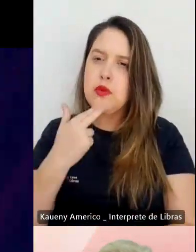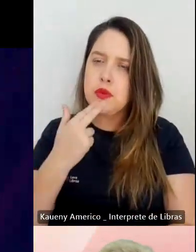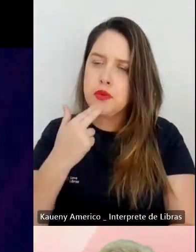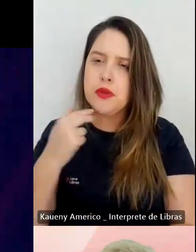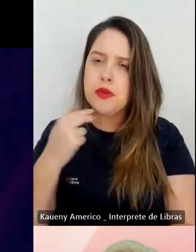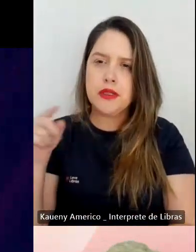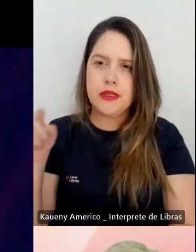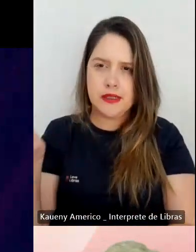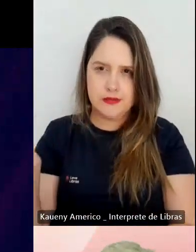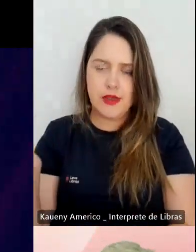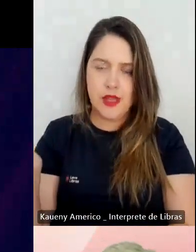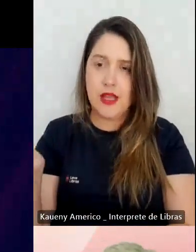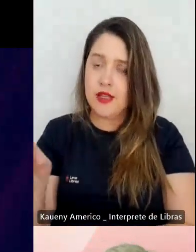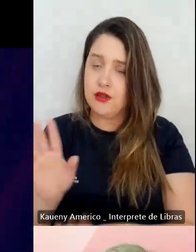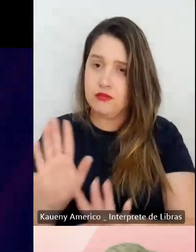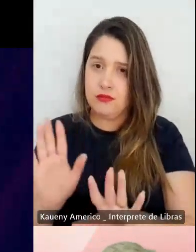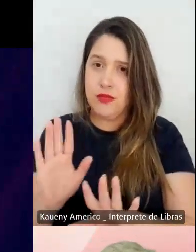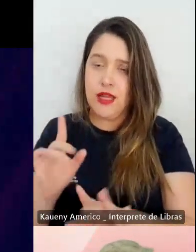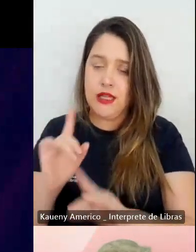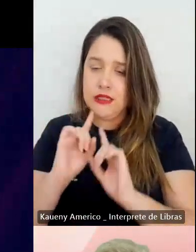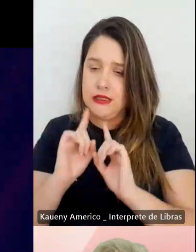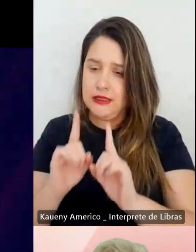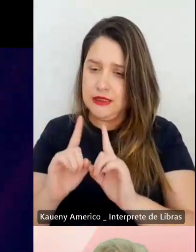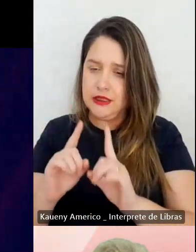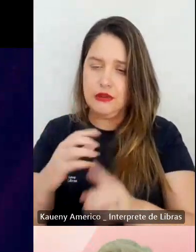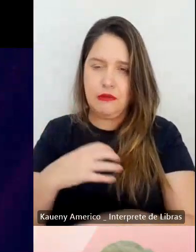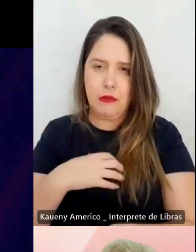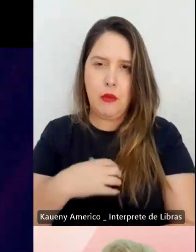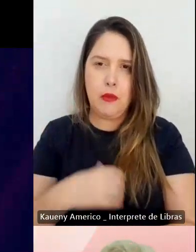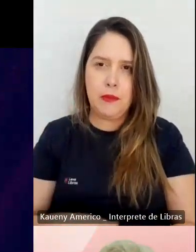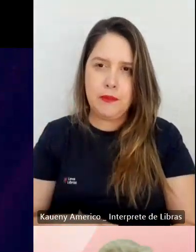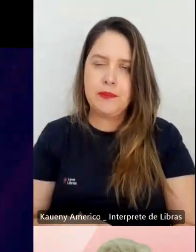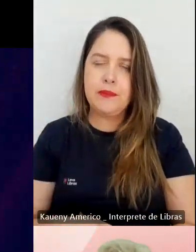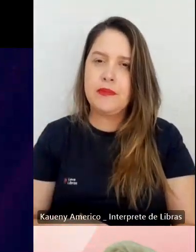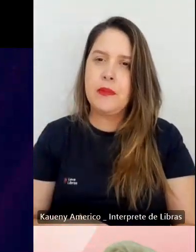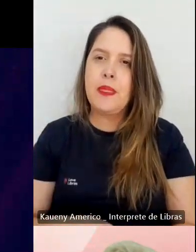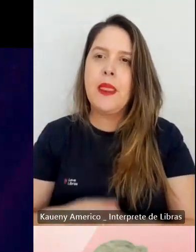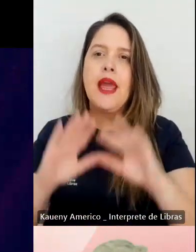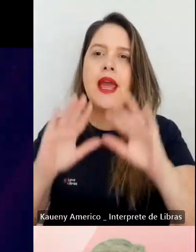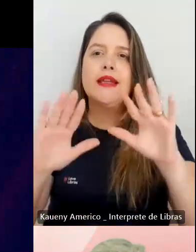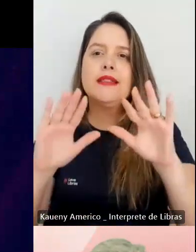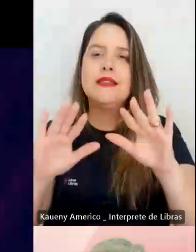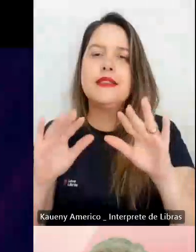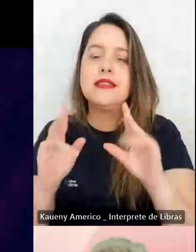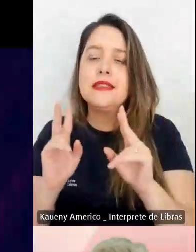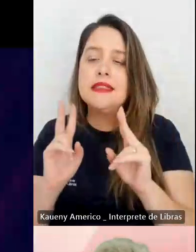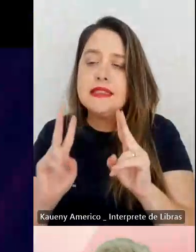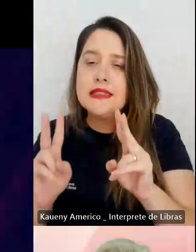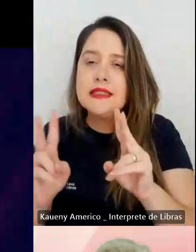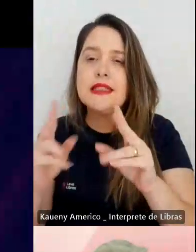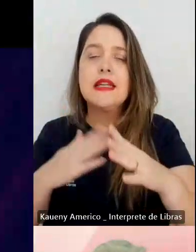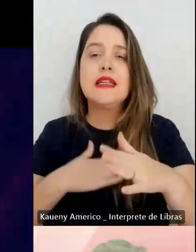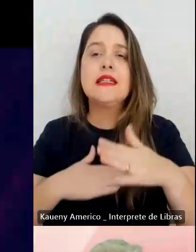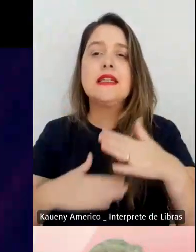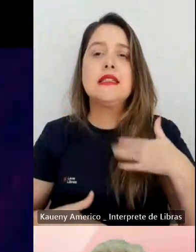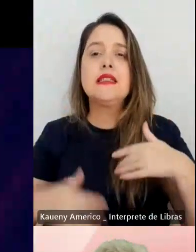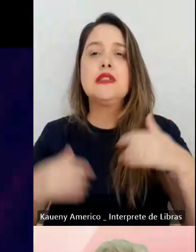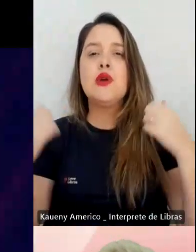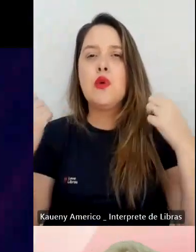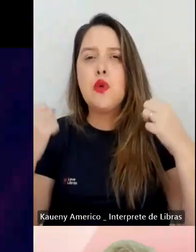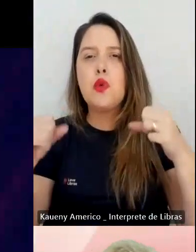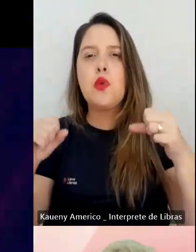não mais questionável de forma alguma. Segundo pilar, exercício físico. Os exercícios físicos eles